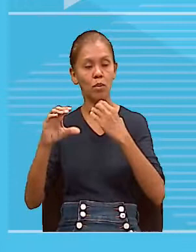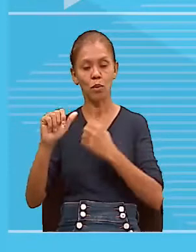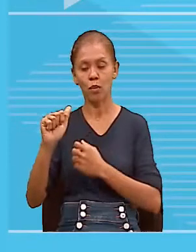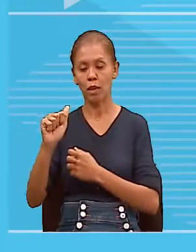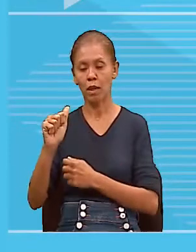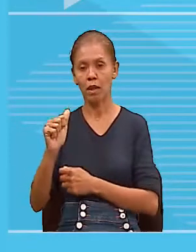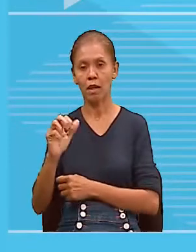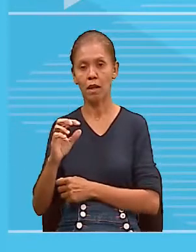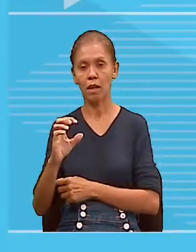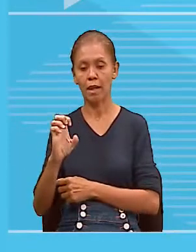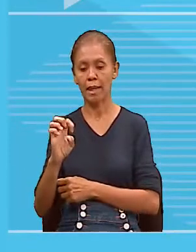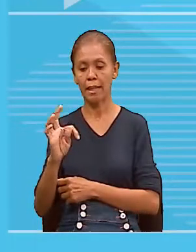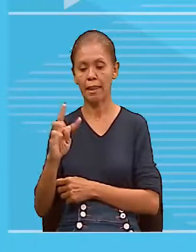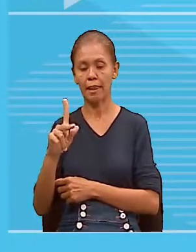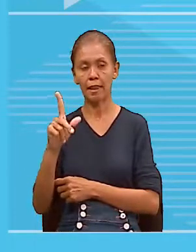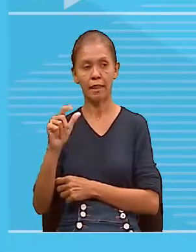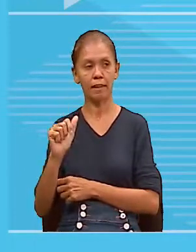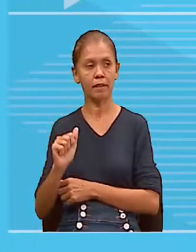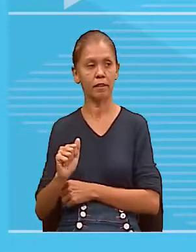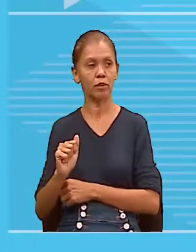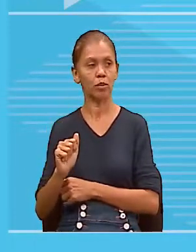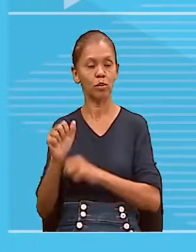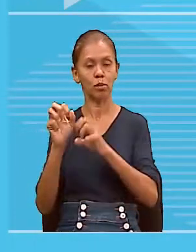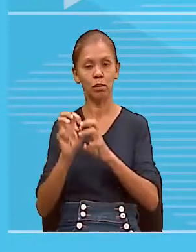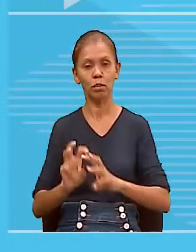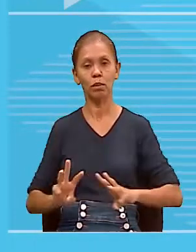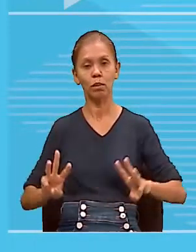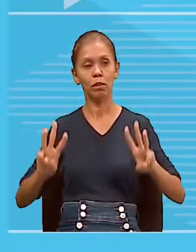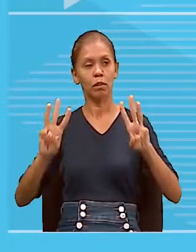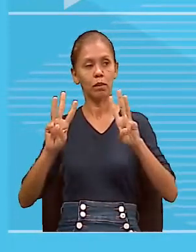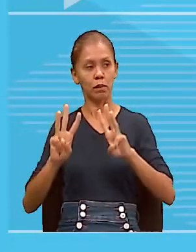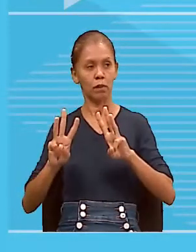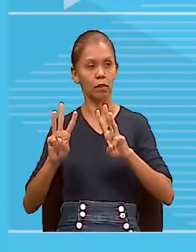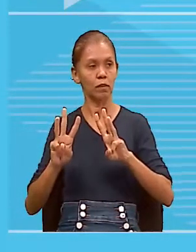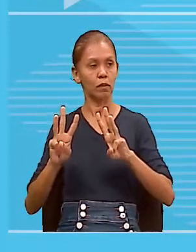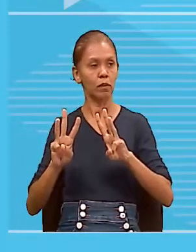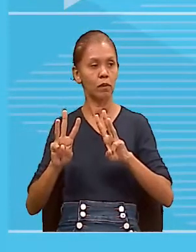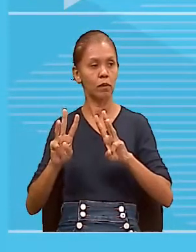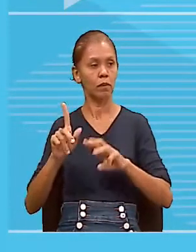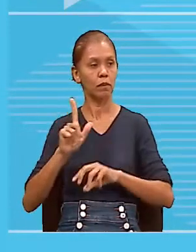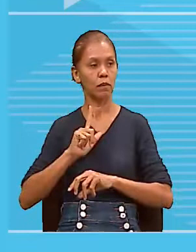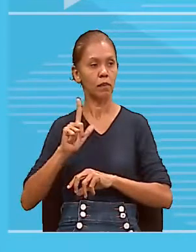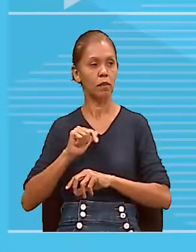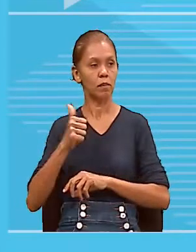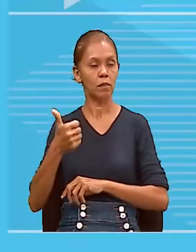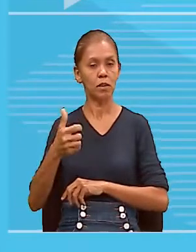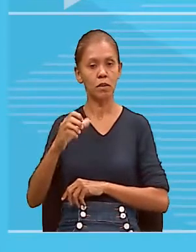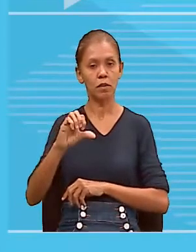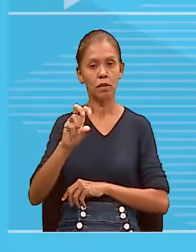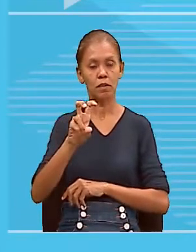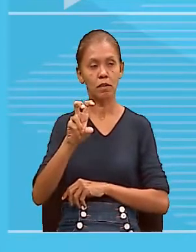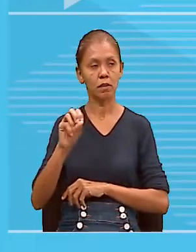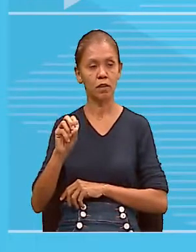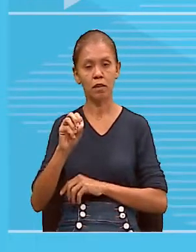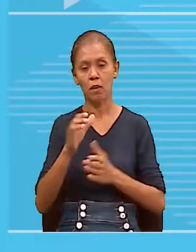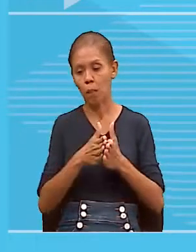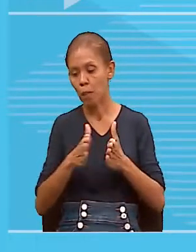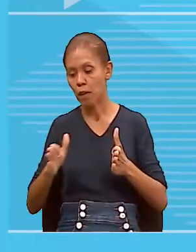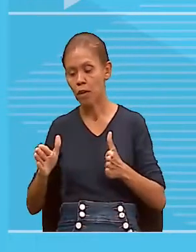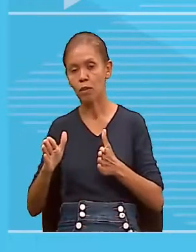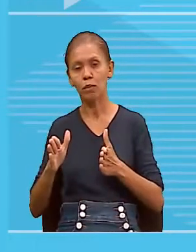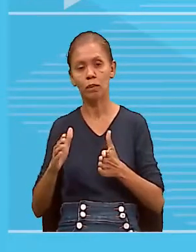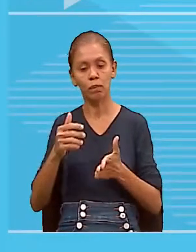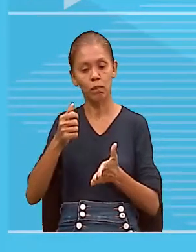grandes festivais de música que a gente tinha aí na década de 50 já na época do regime militar na